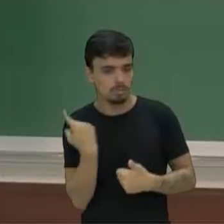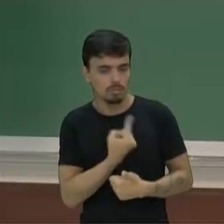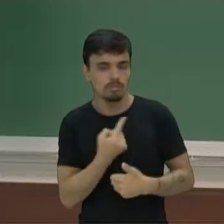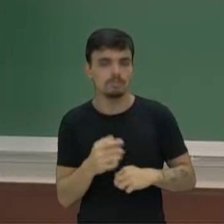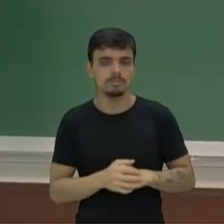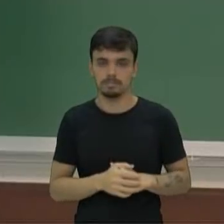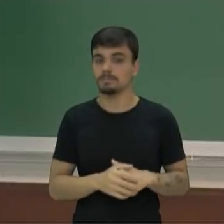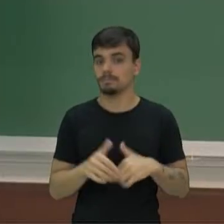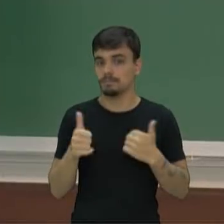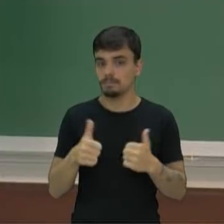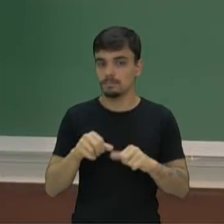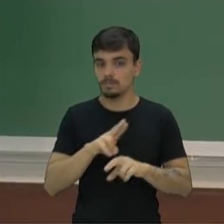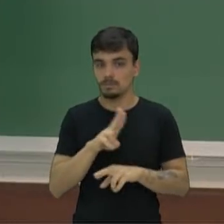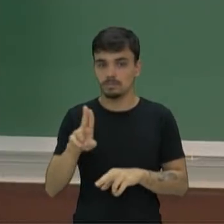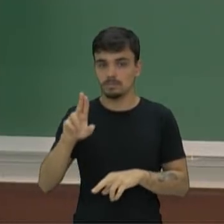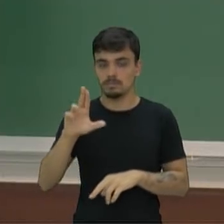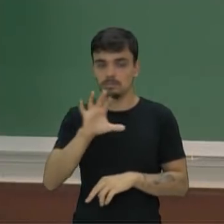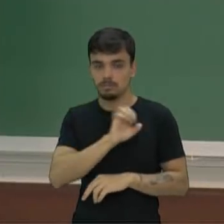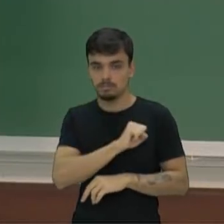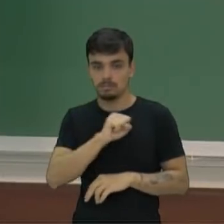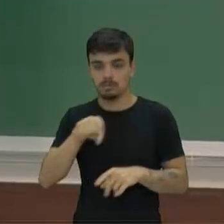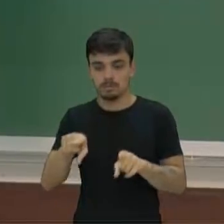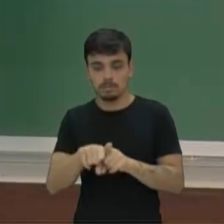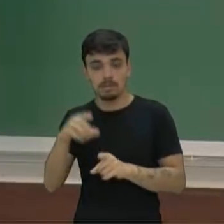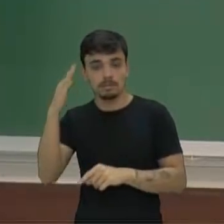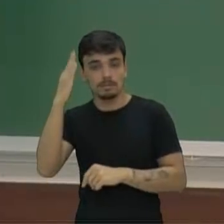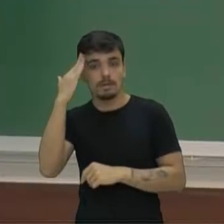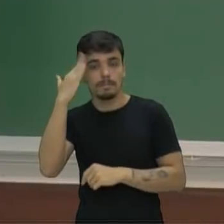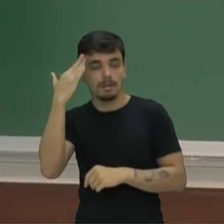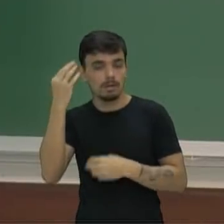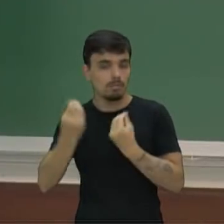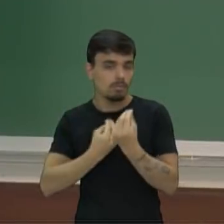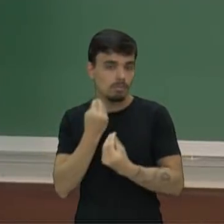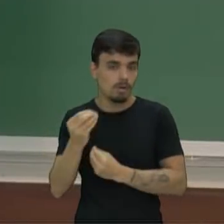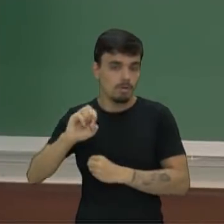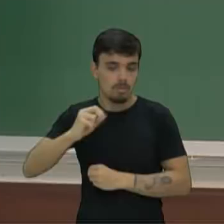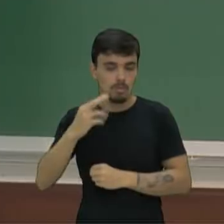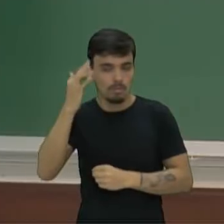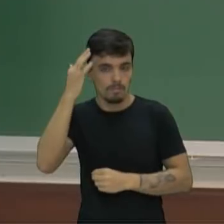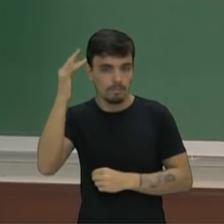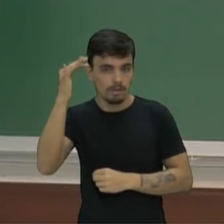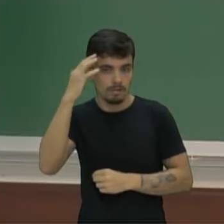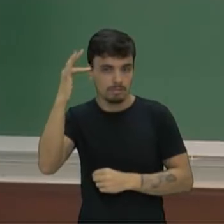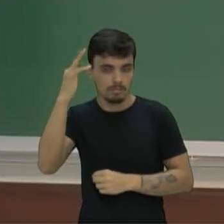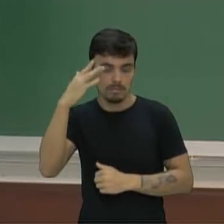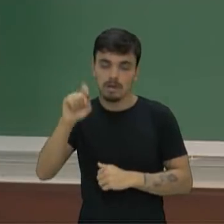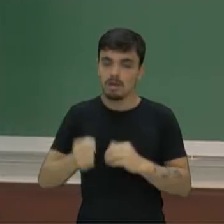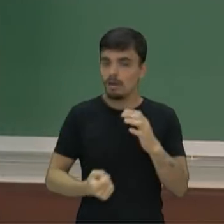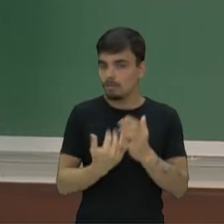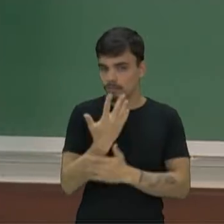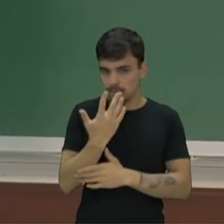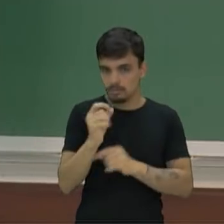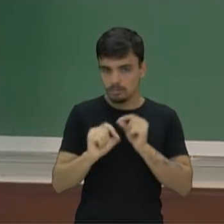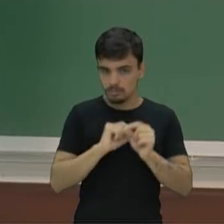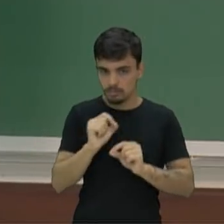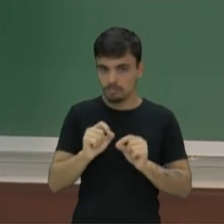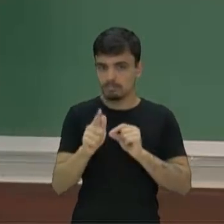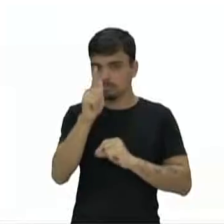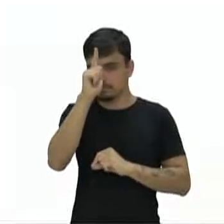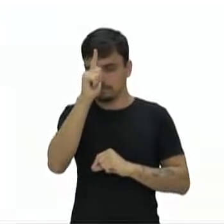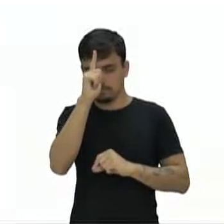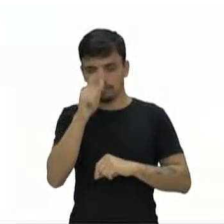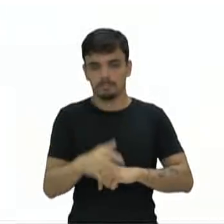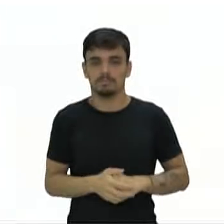utilizamos o termo chamado amor à sabedoria, ou melhor, à filosofia. Também é de origem grega. Bom, os